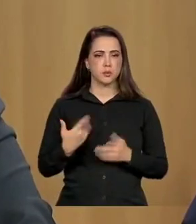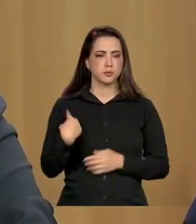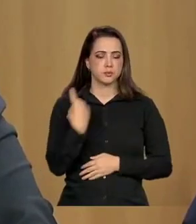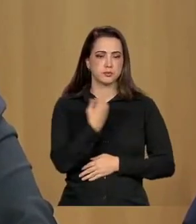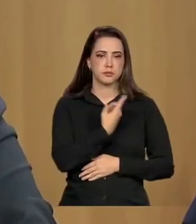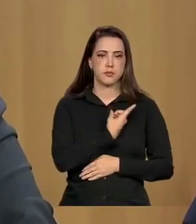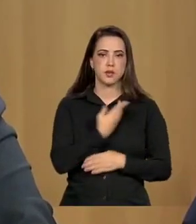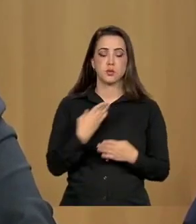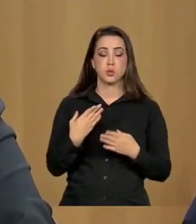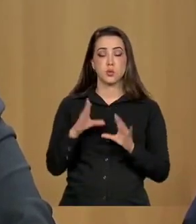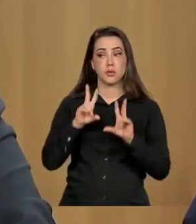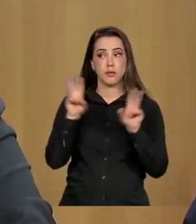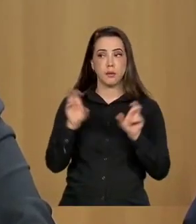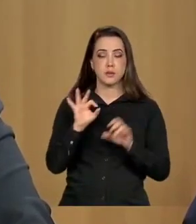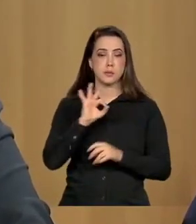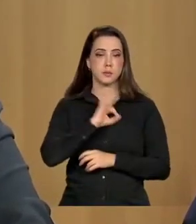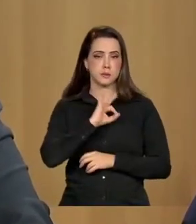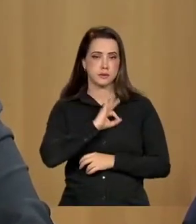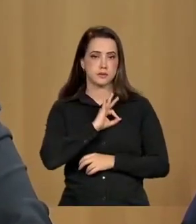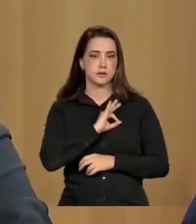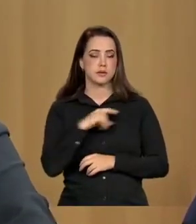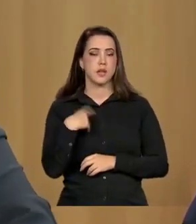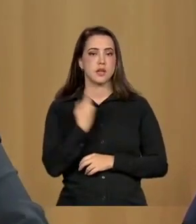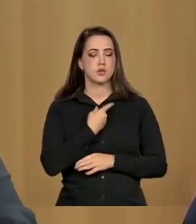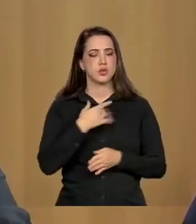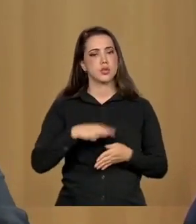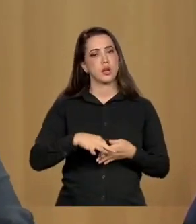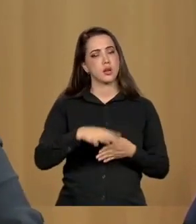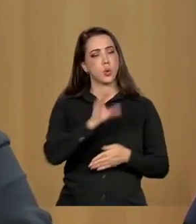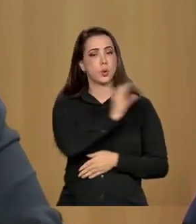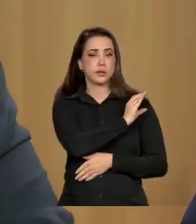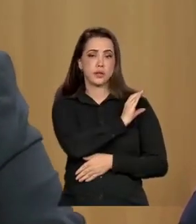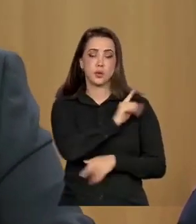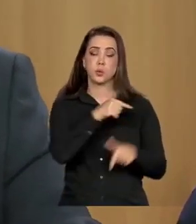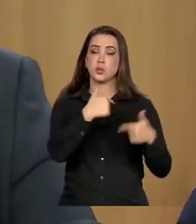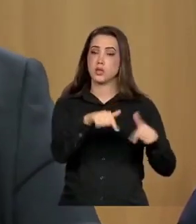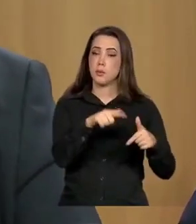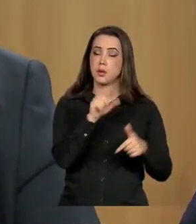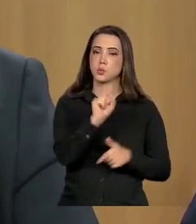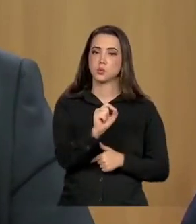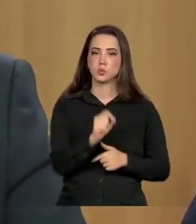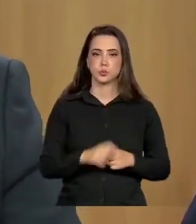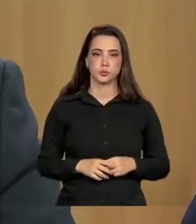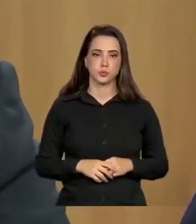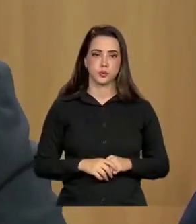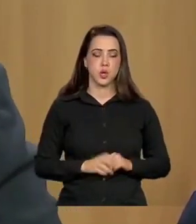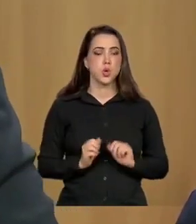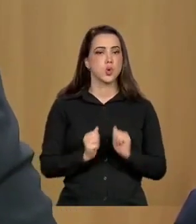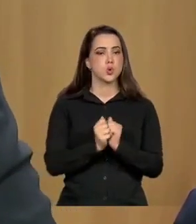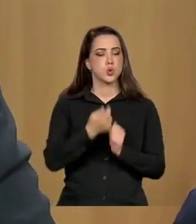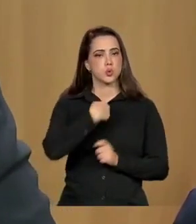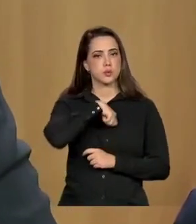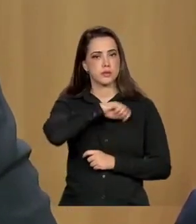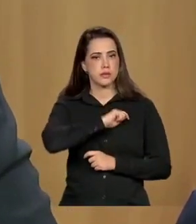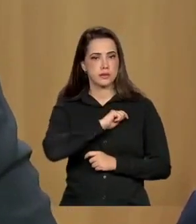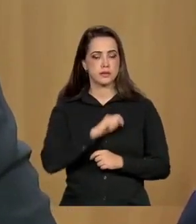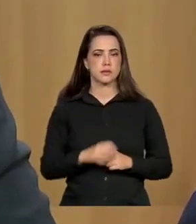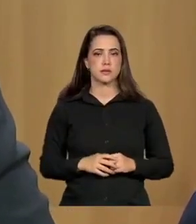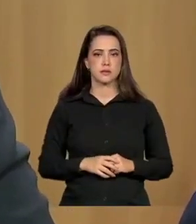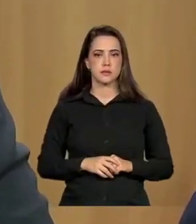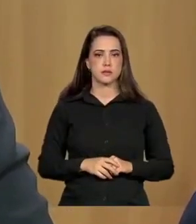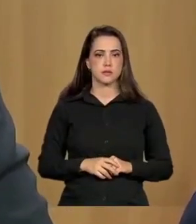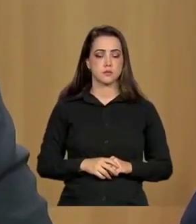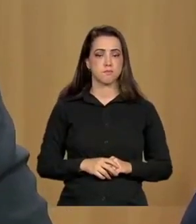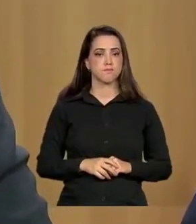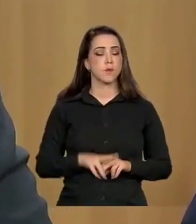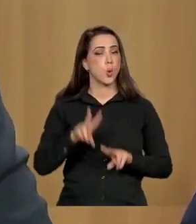polícias, nós estamos coordenando um trabalho com as delegacias